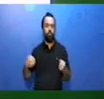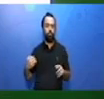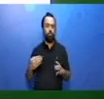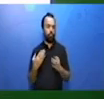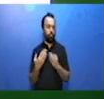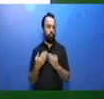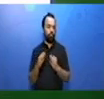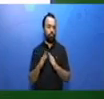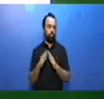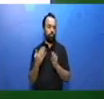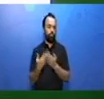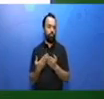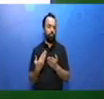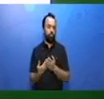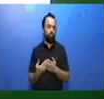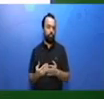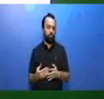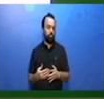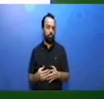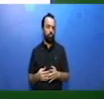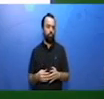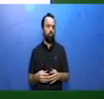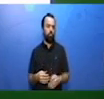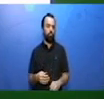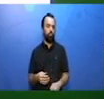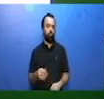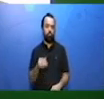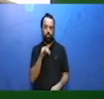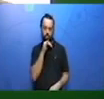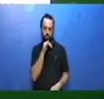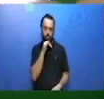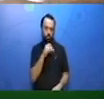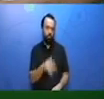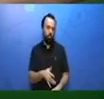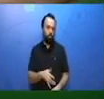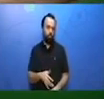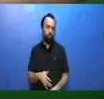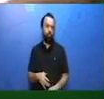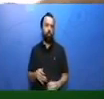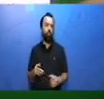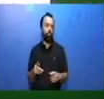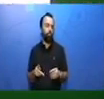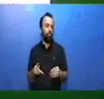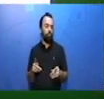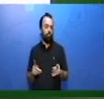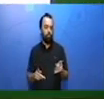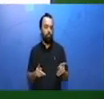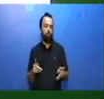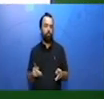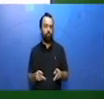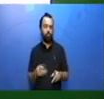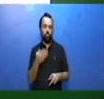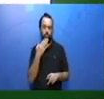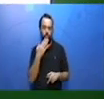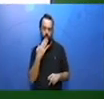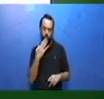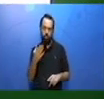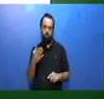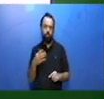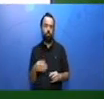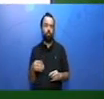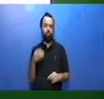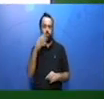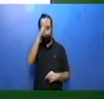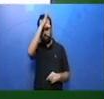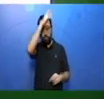escola. Então são esses tipos de serviços que a população entra em contato e reivindica para o seu